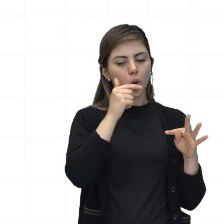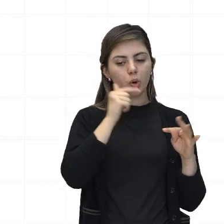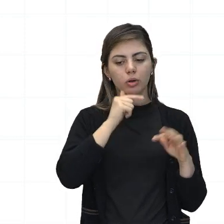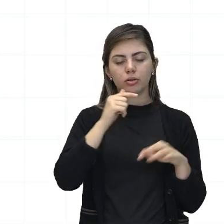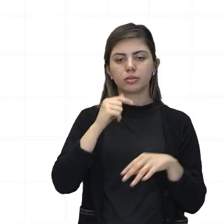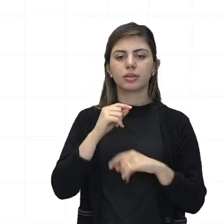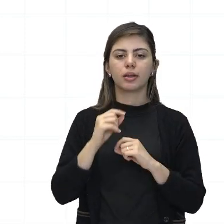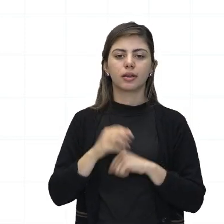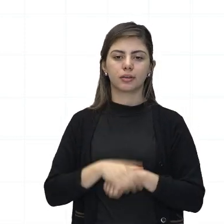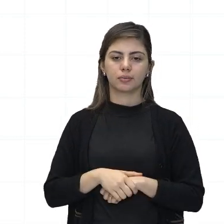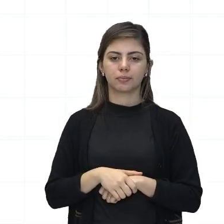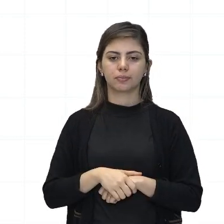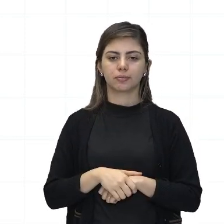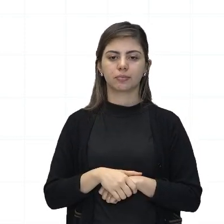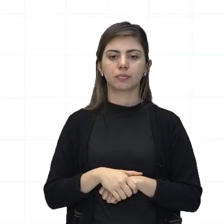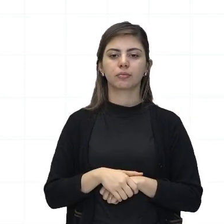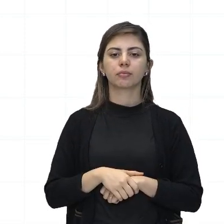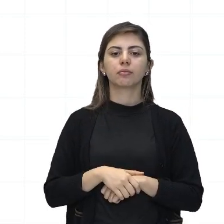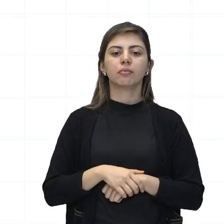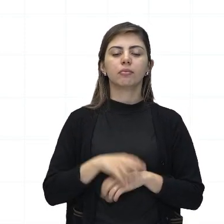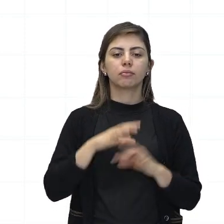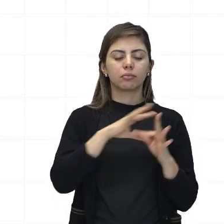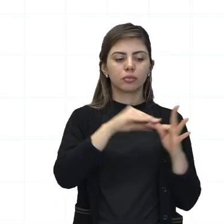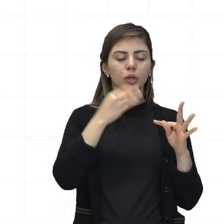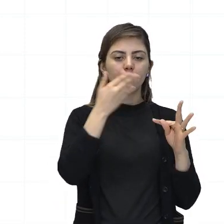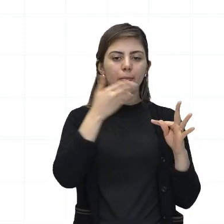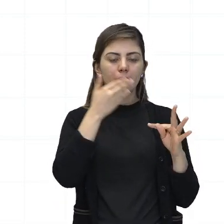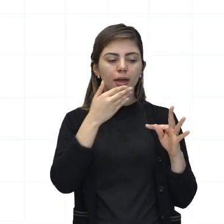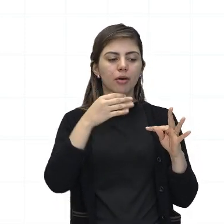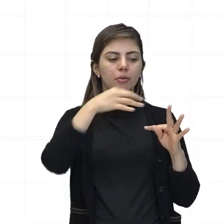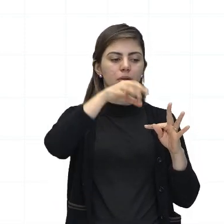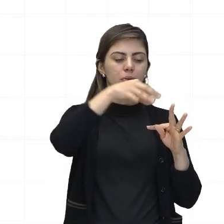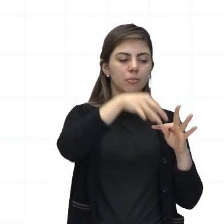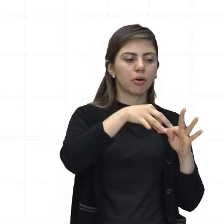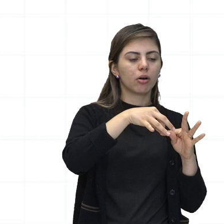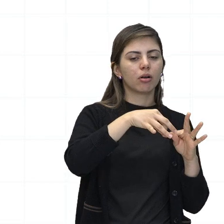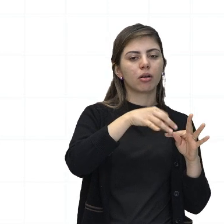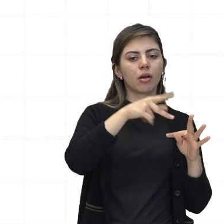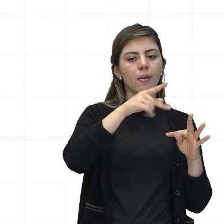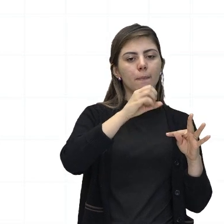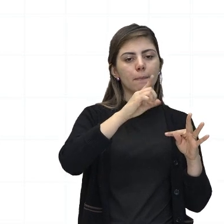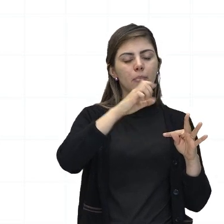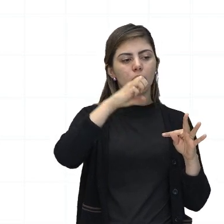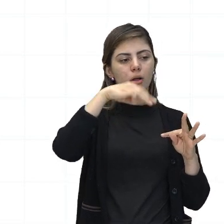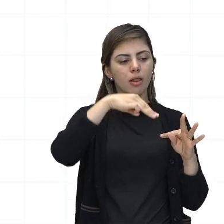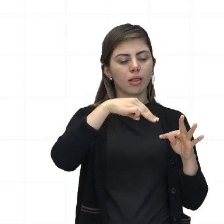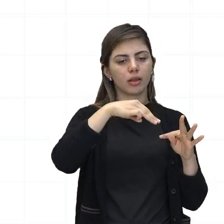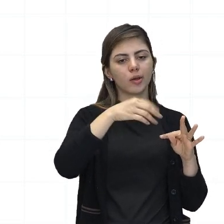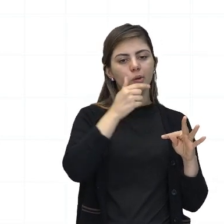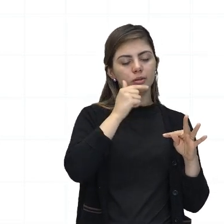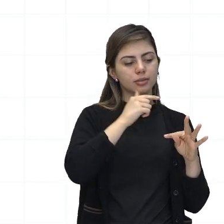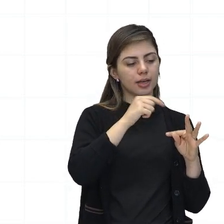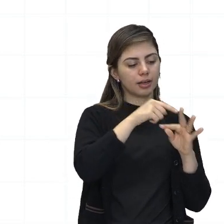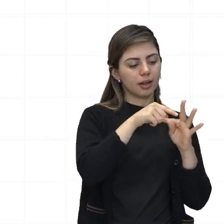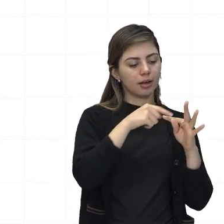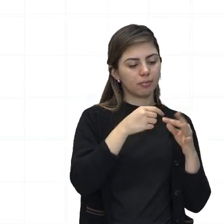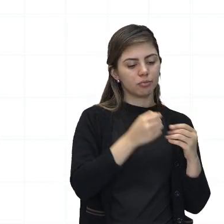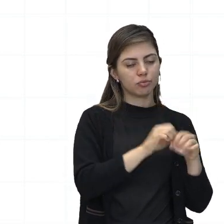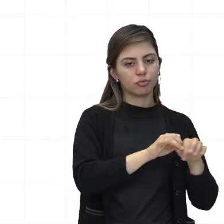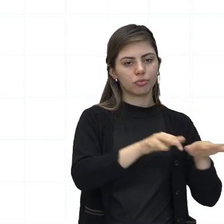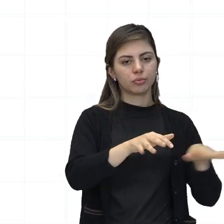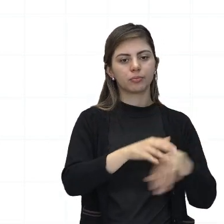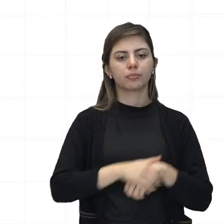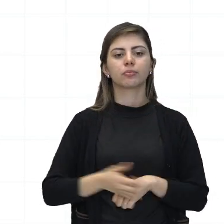das plantas, né? Então, aí nós temos outro exemplo de mutualismo. E falamos também